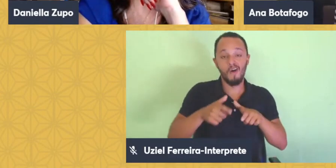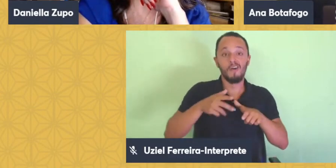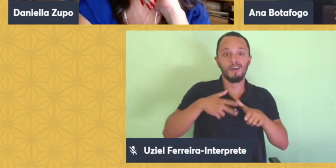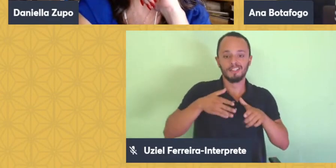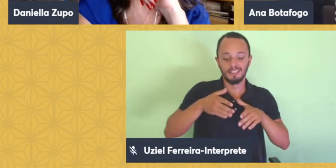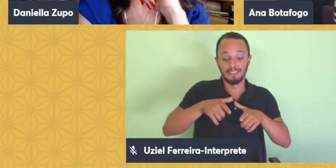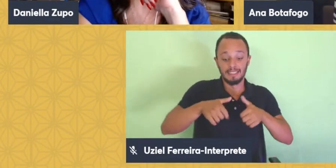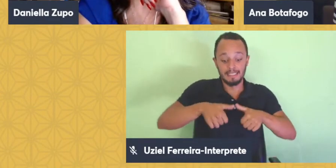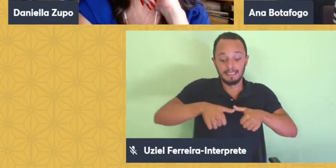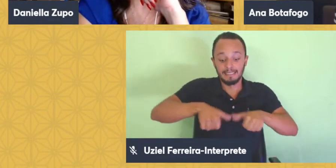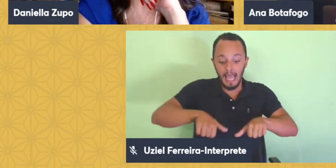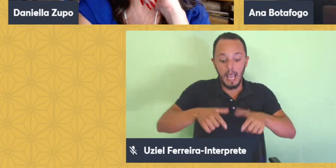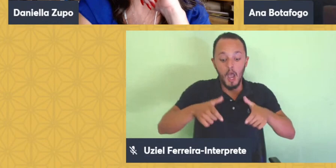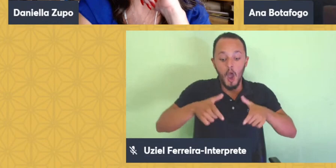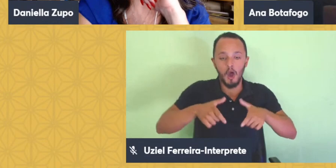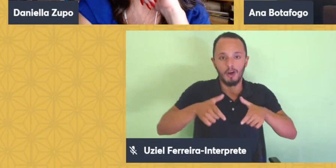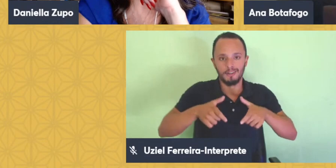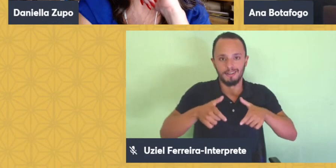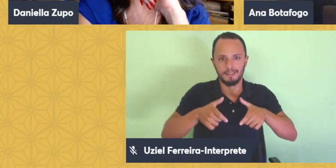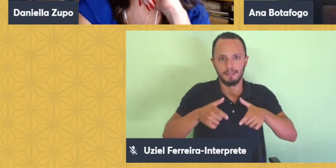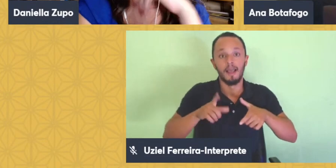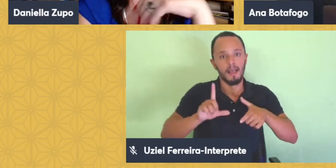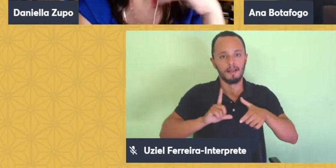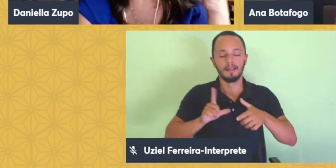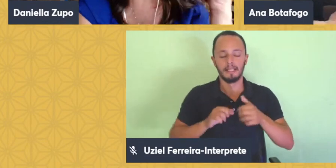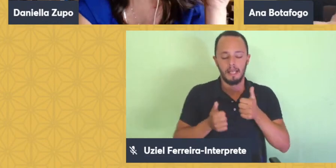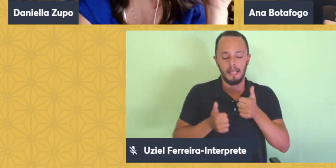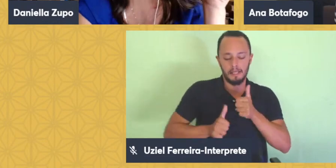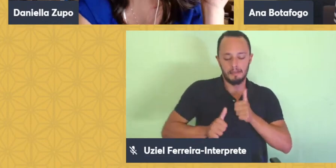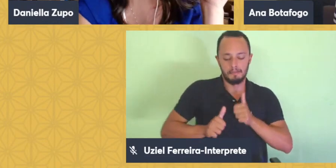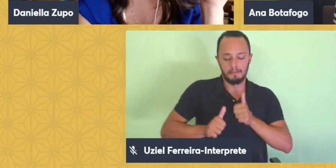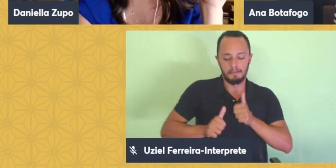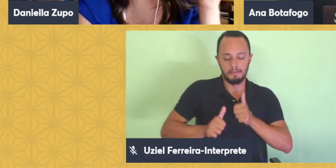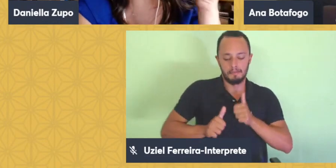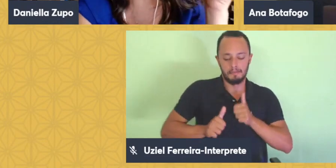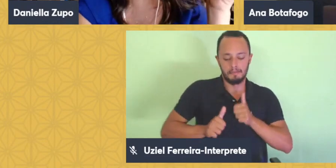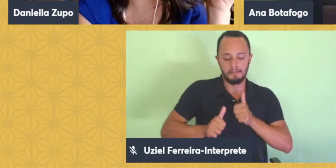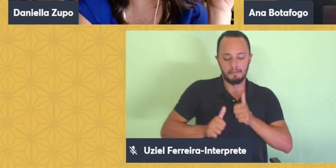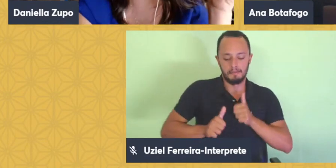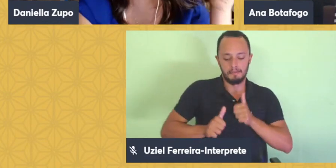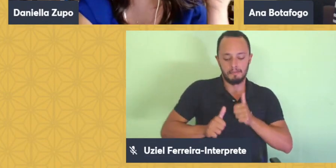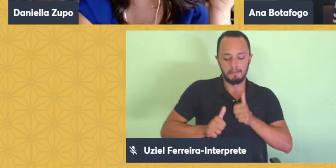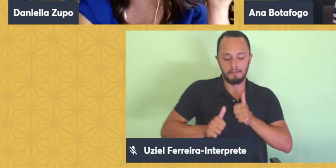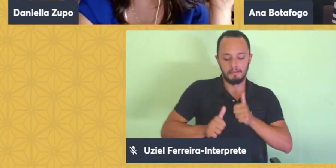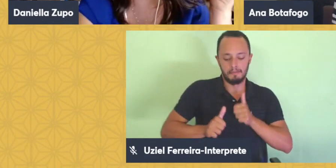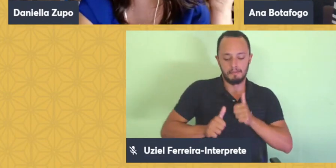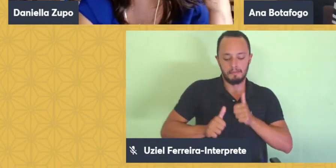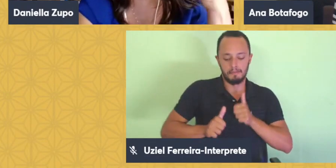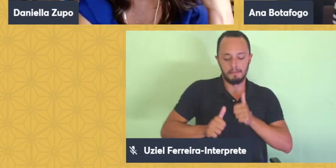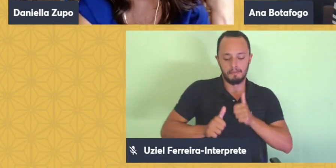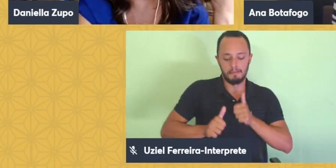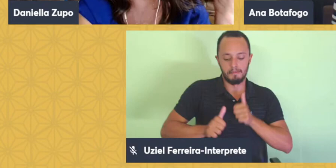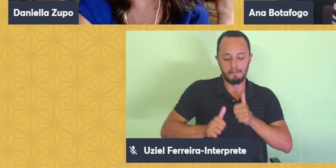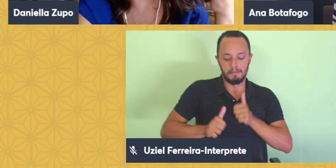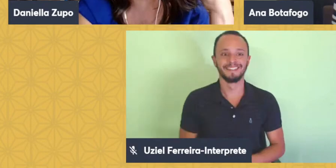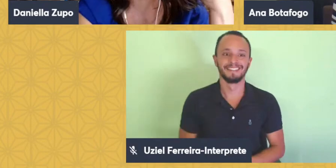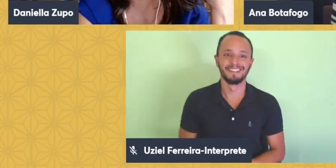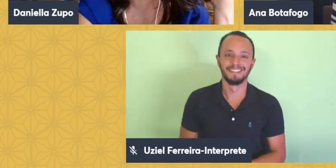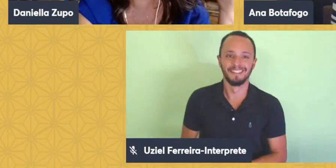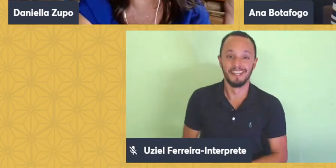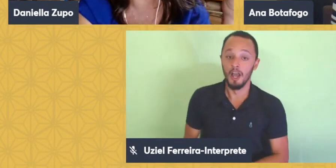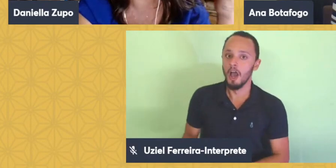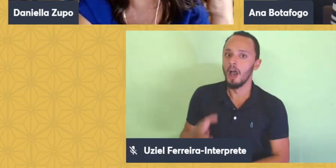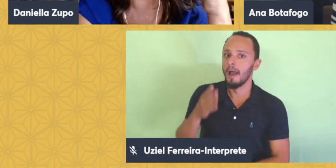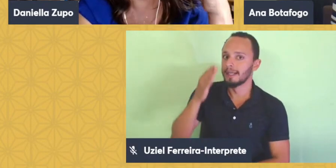anda Então as manifestações são diferentes agora a gente vai te ouvindo falar eu já fico aqui pensando